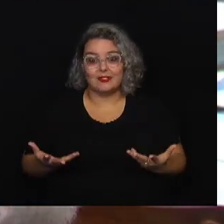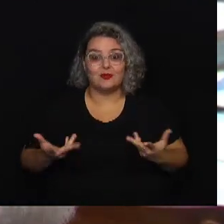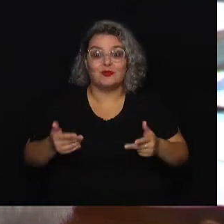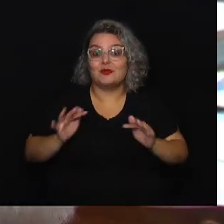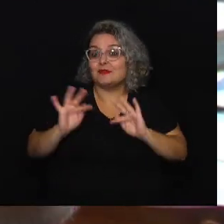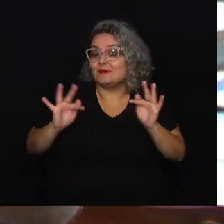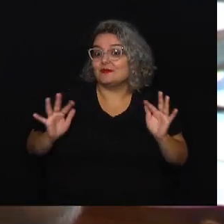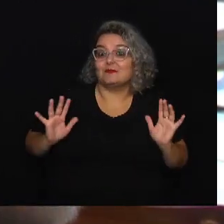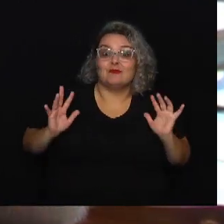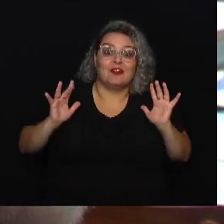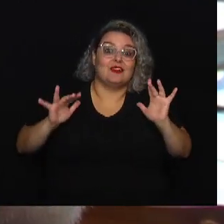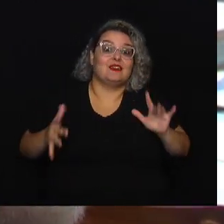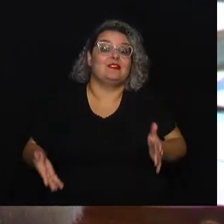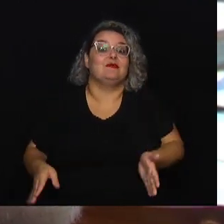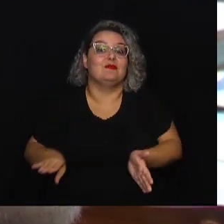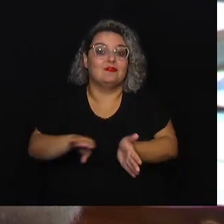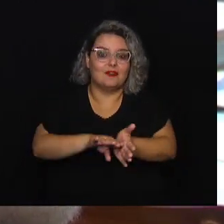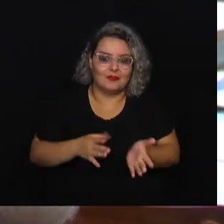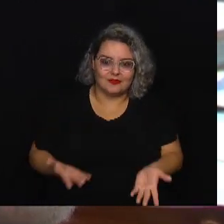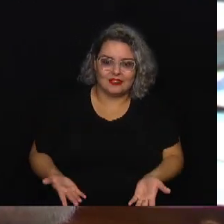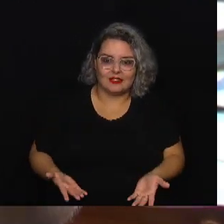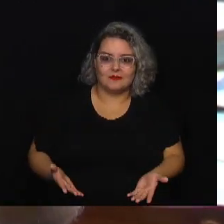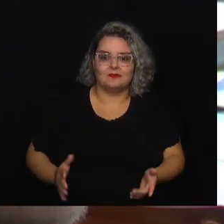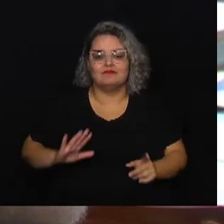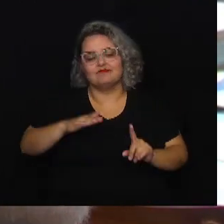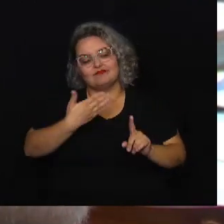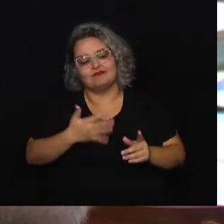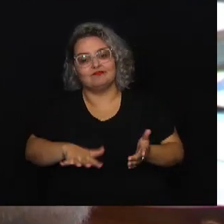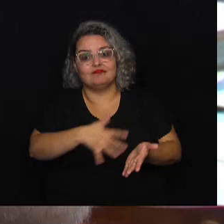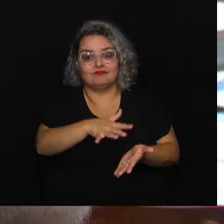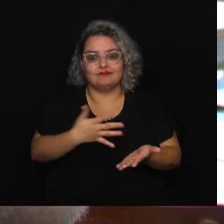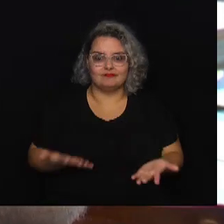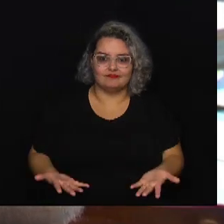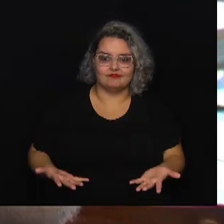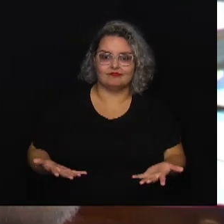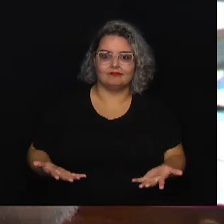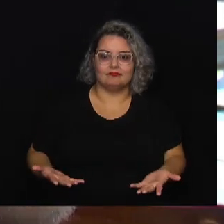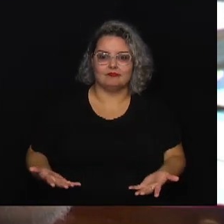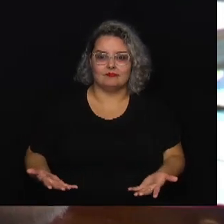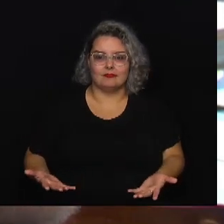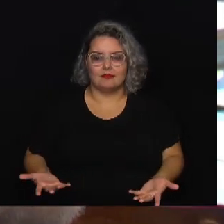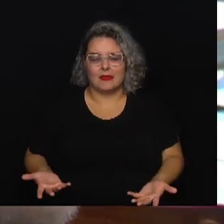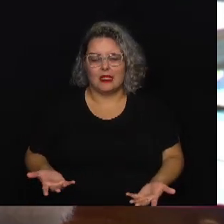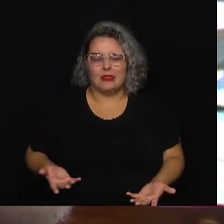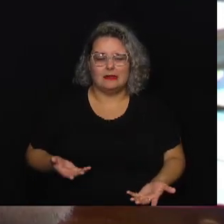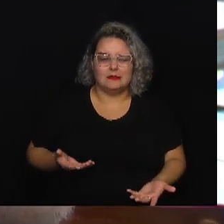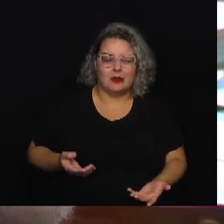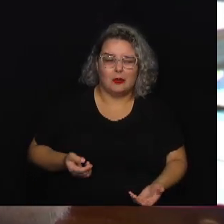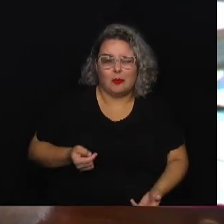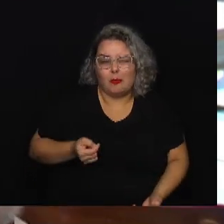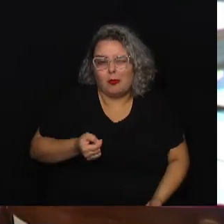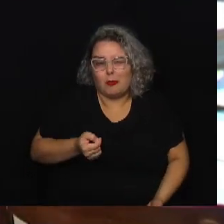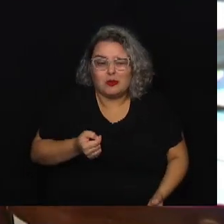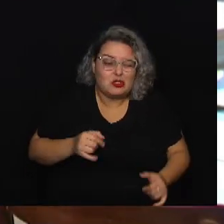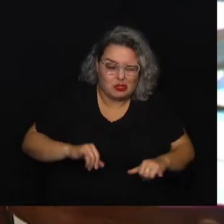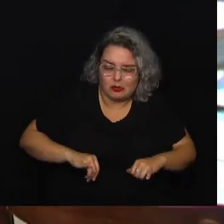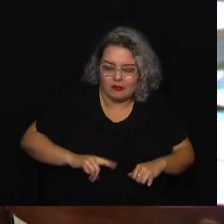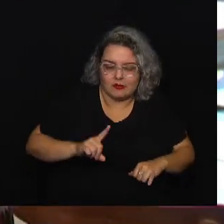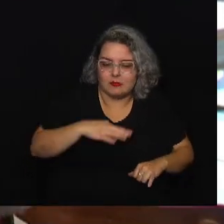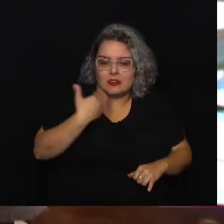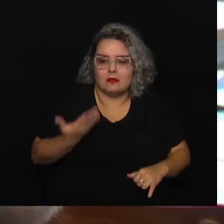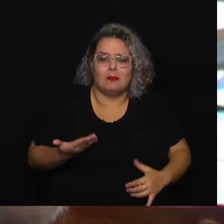esse enredo, em homenagem ao samba. Agoniza, mas não morre. Perdemos tantos ícones da música